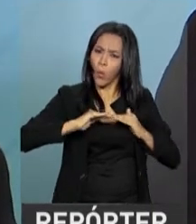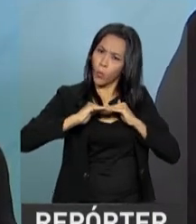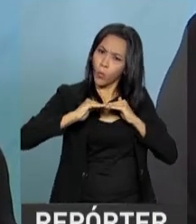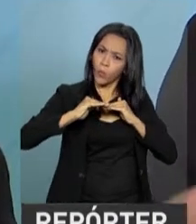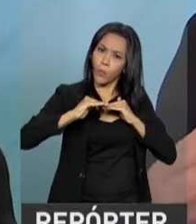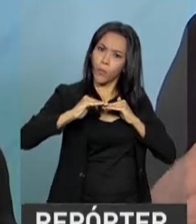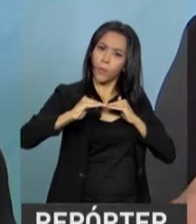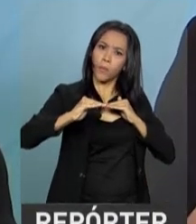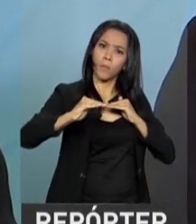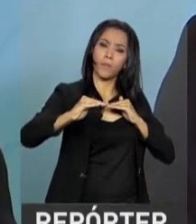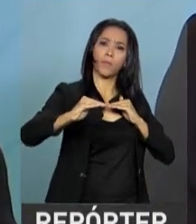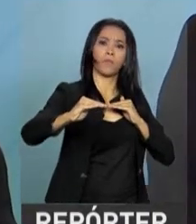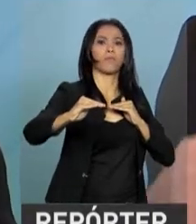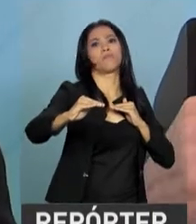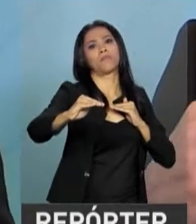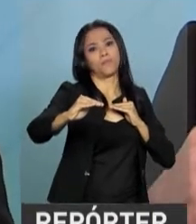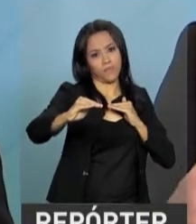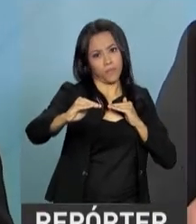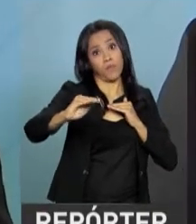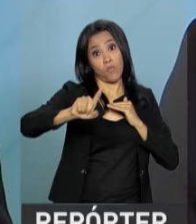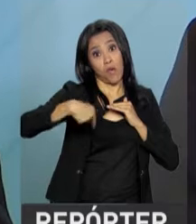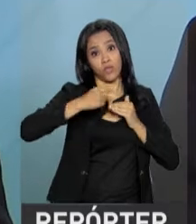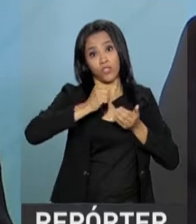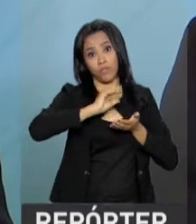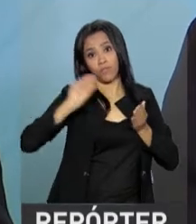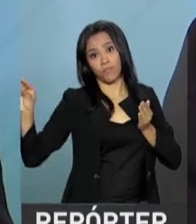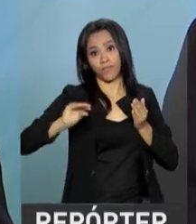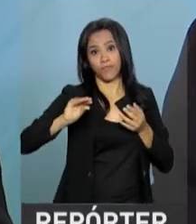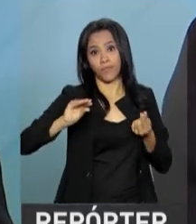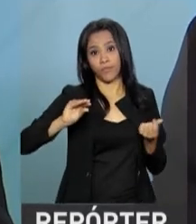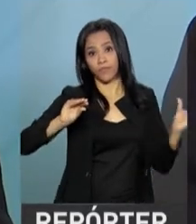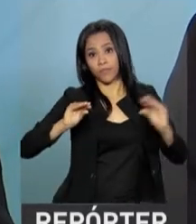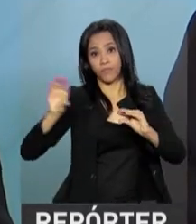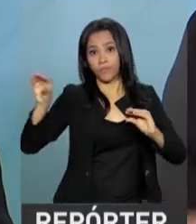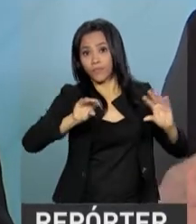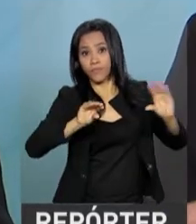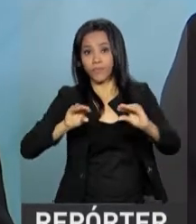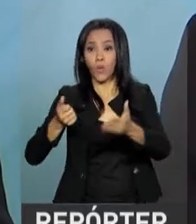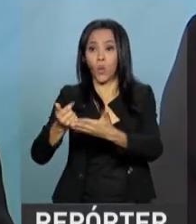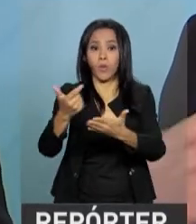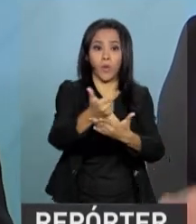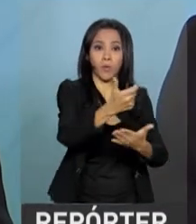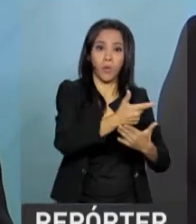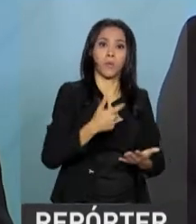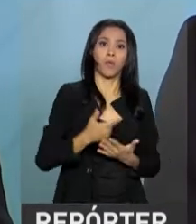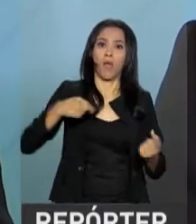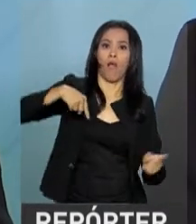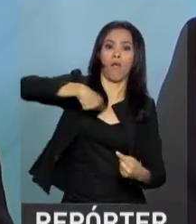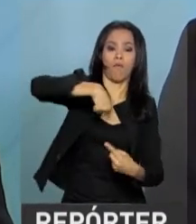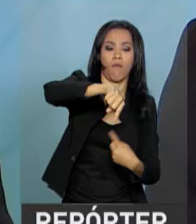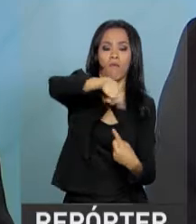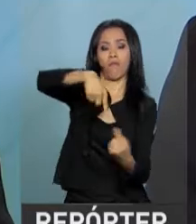isso está sendo sustentado por aumento de investimentos e aumento de consumo e duráveis e principalmente por ganhos